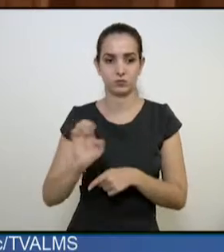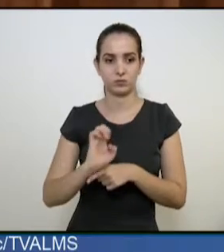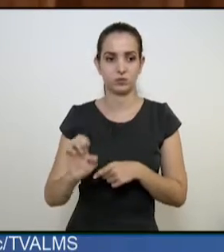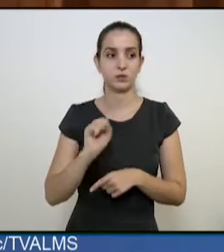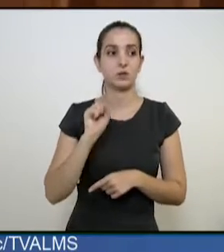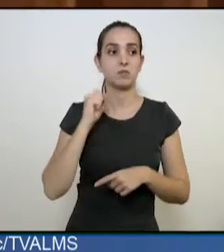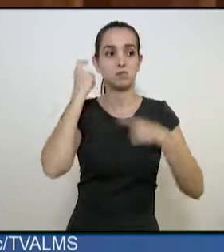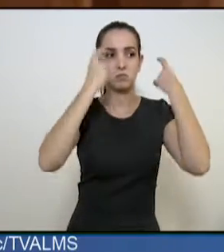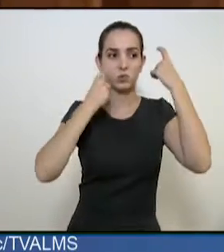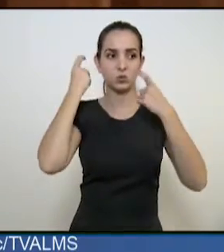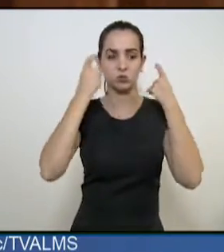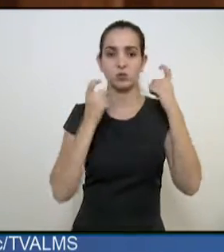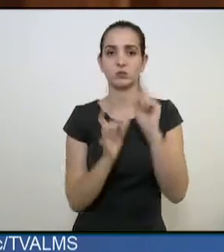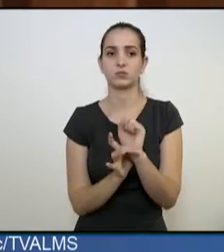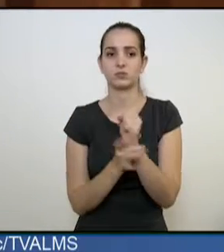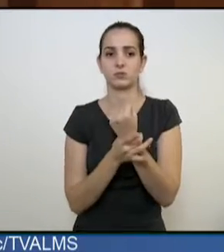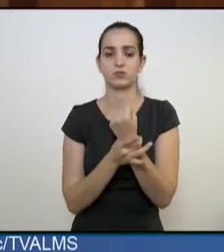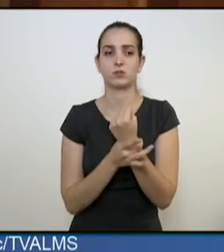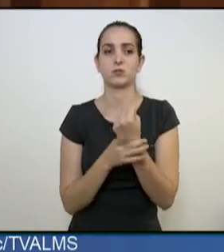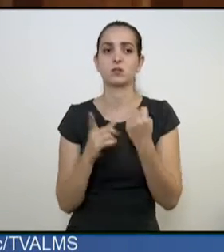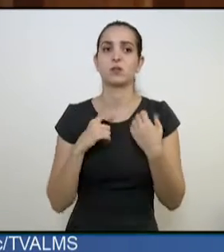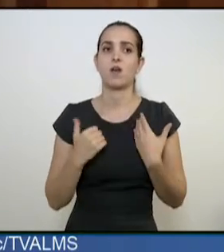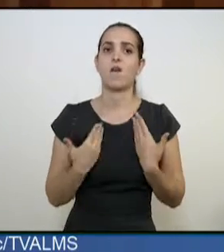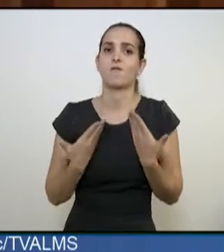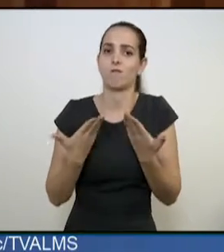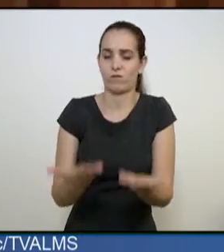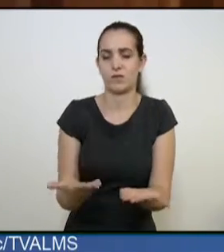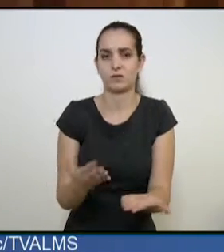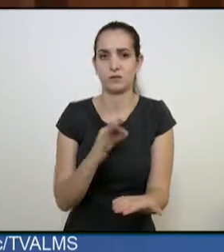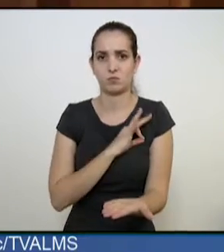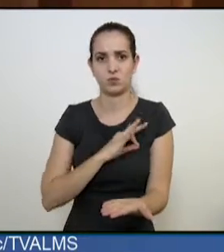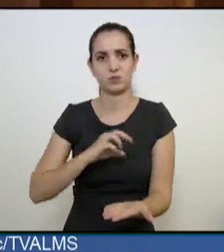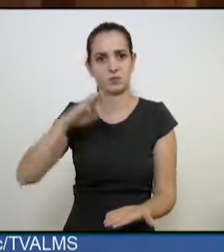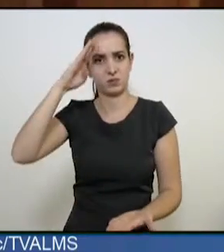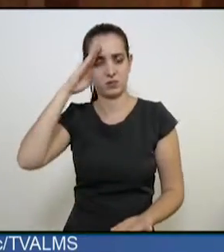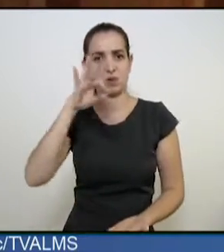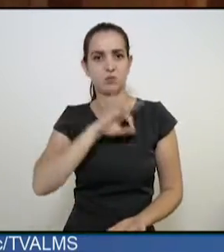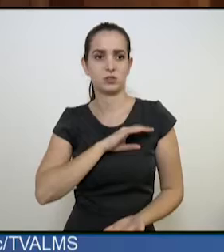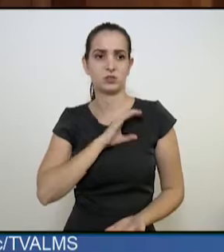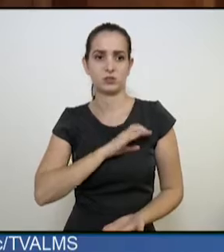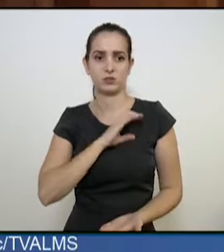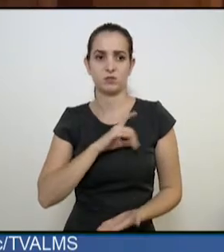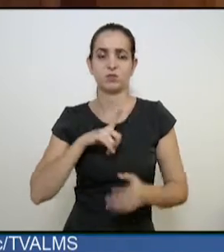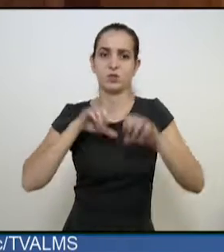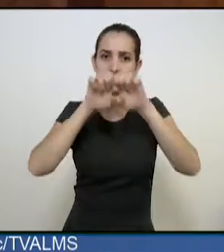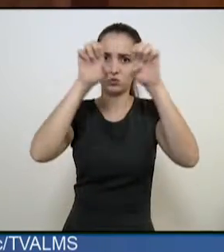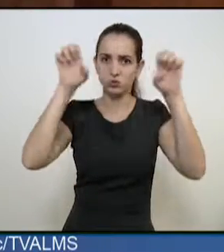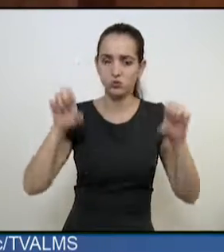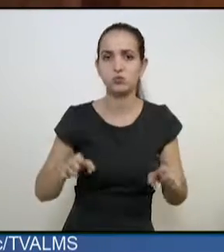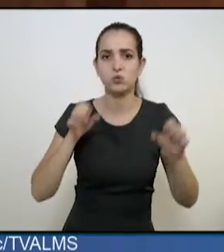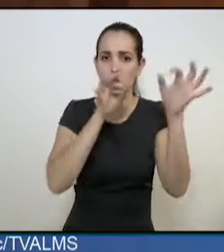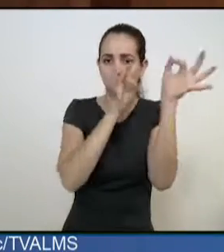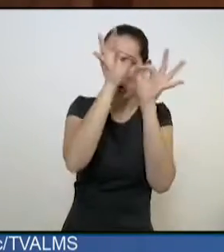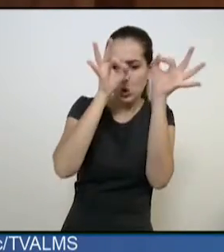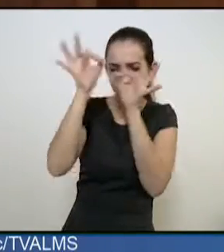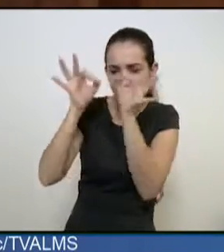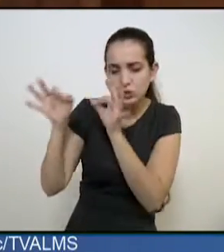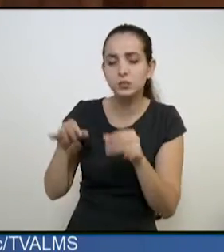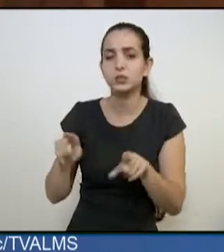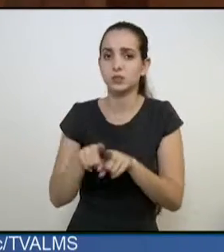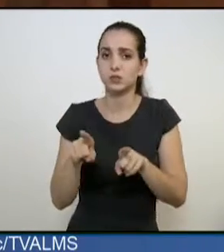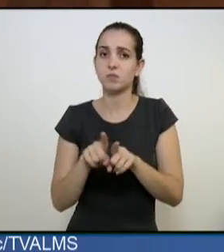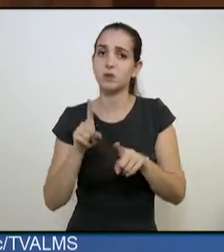se preocupando com a segurança, de oferecendo à Polícia Militar, Polícia Civil, estrutura, logística e também equipamentos